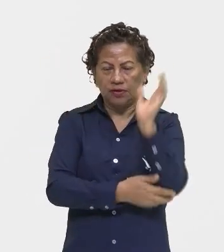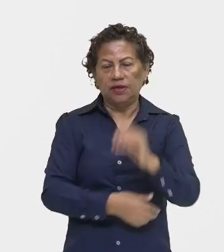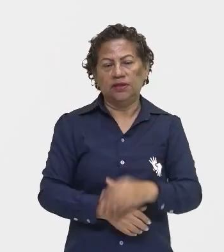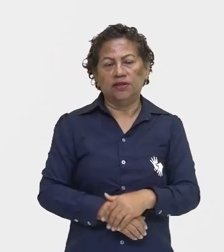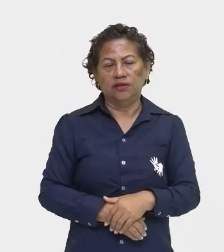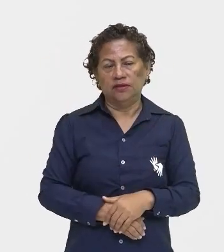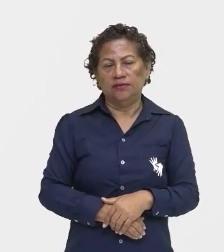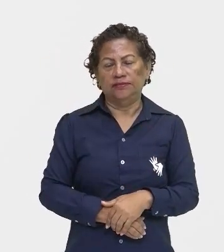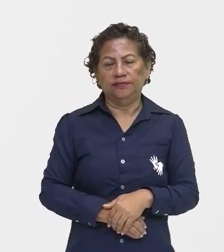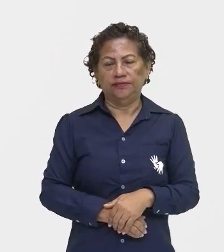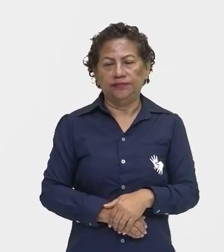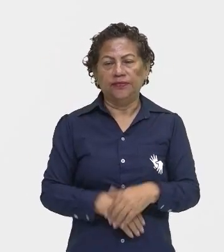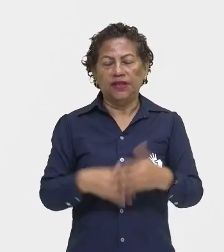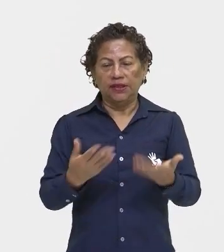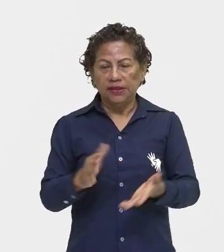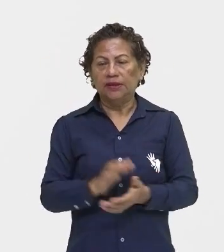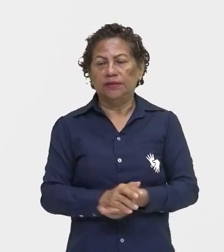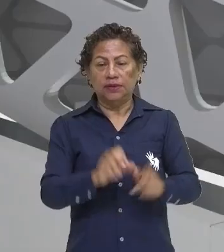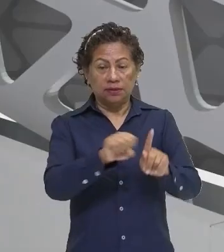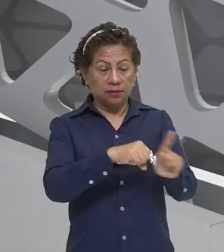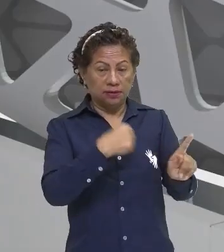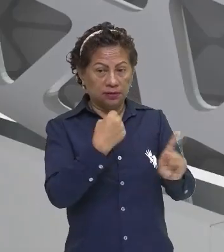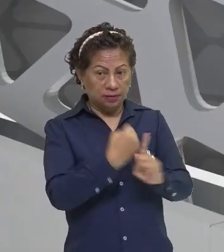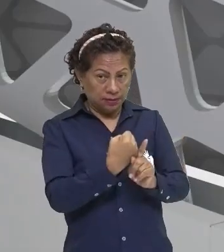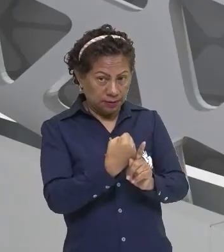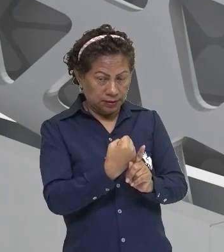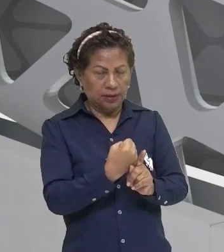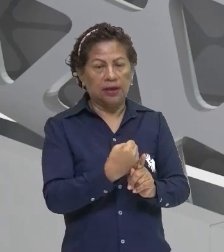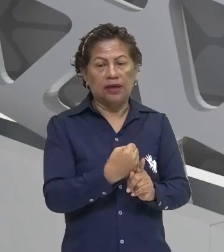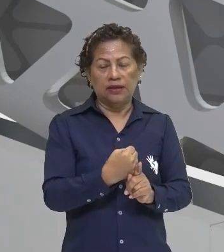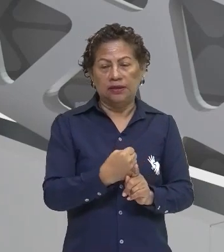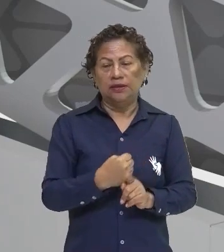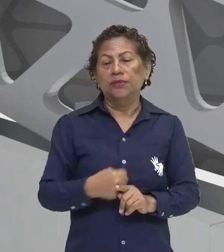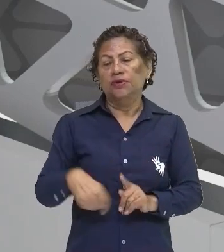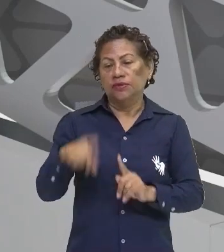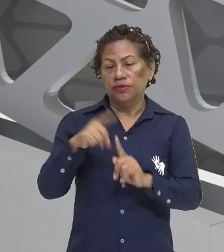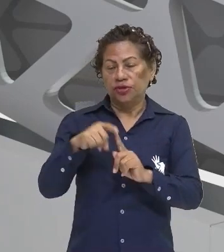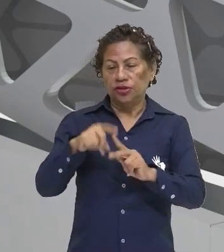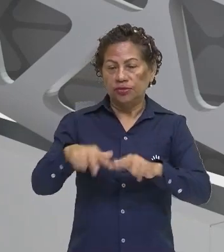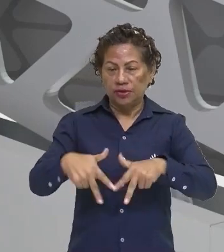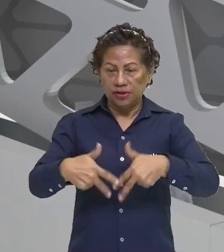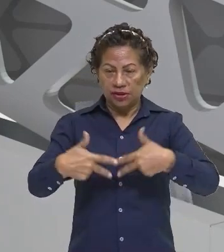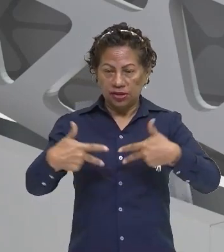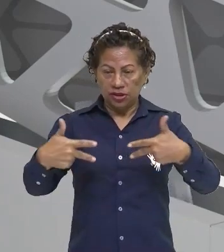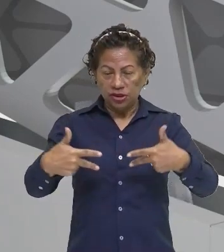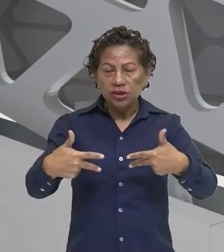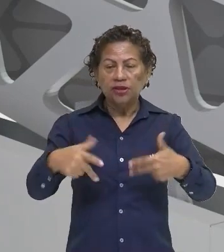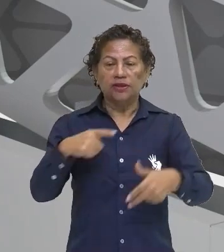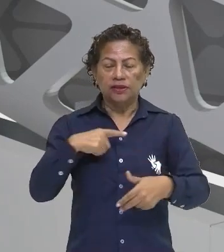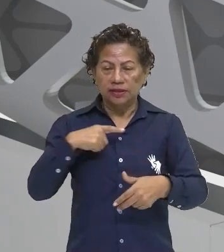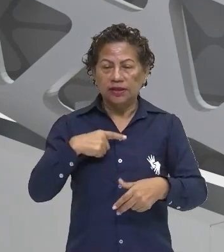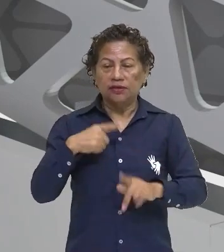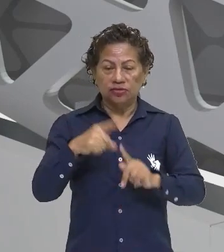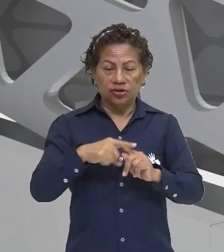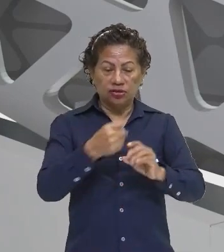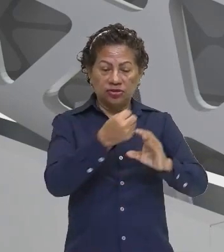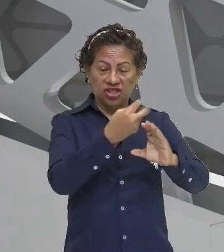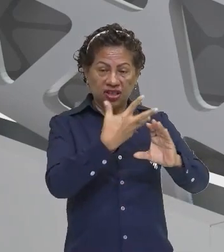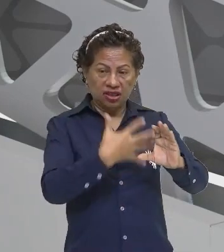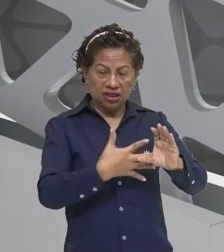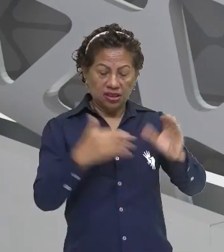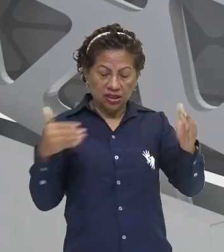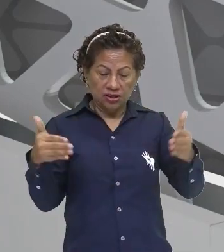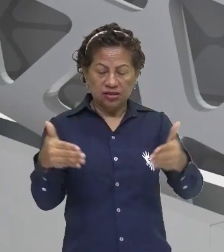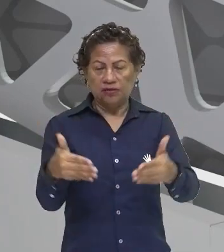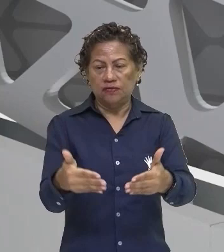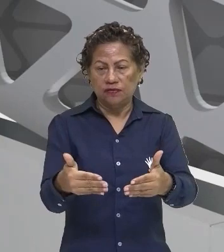para a população, sociedade indígena, né, para as etnias, dentro de cada etnia, existe uma característica específica, elas